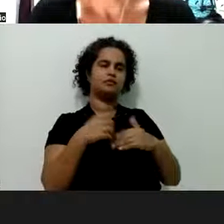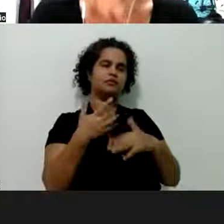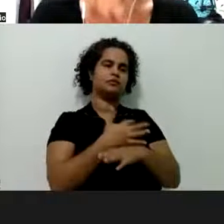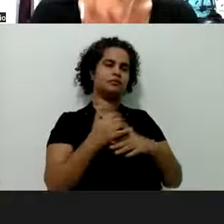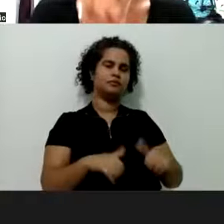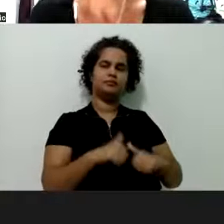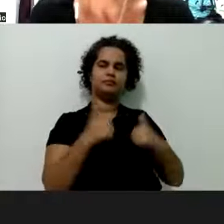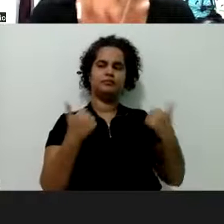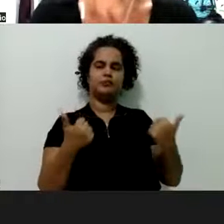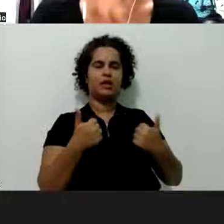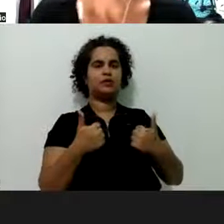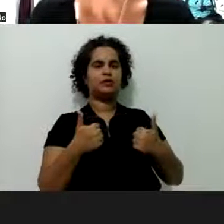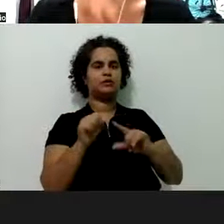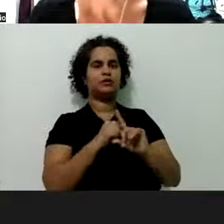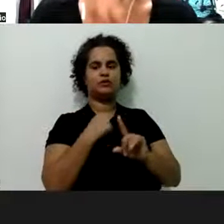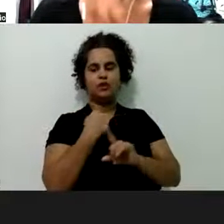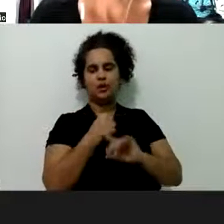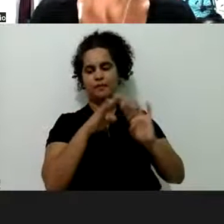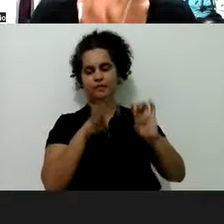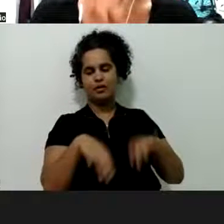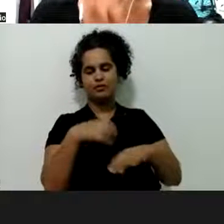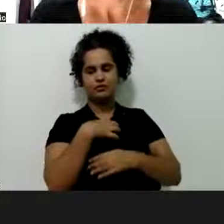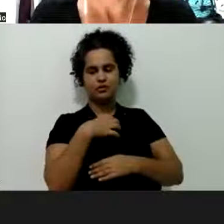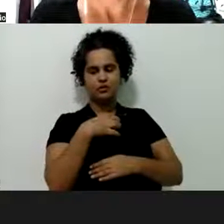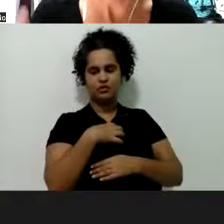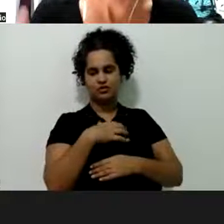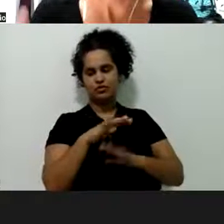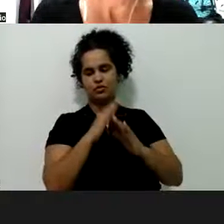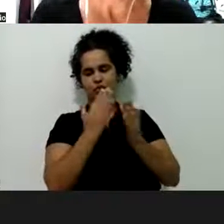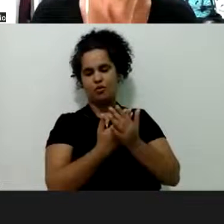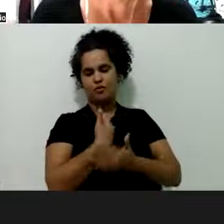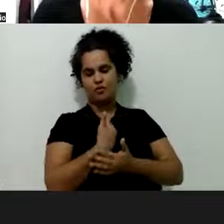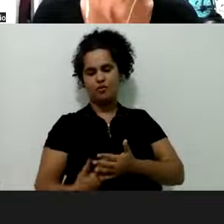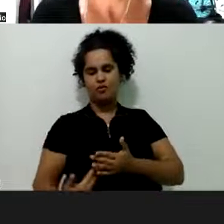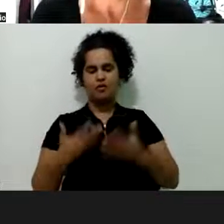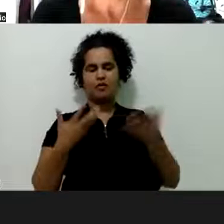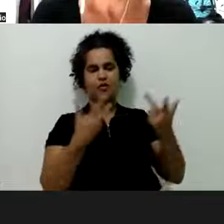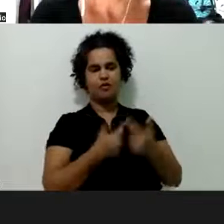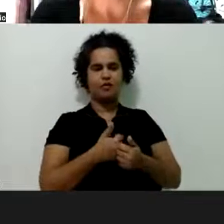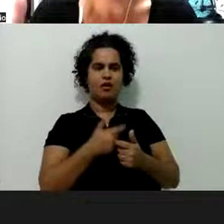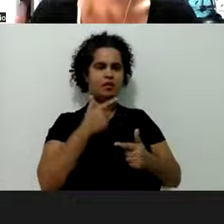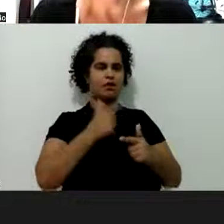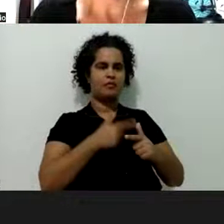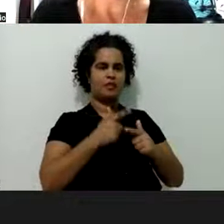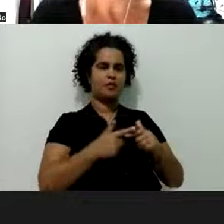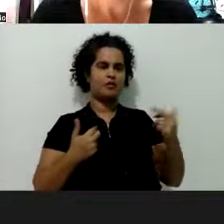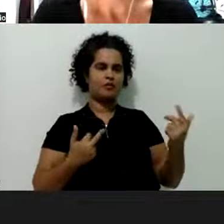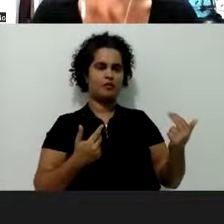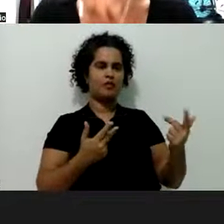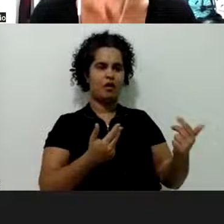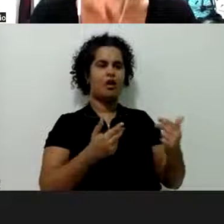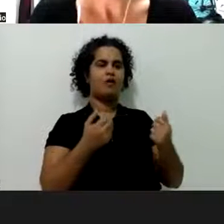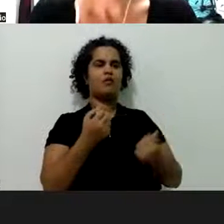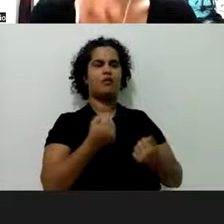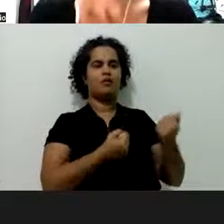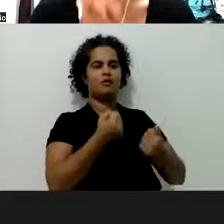bem-estar social, escola pública de qualidade, só que eles vão reclamar igualzinho, que não vai tirar o isso que eu ia carro. falar, né?